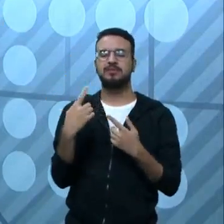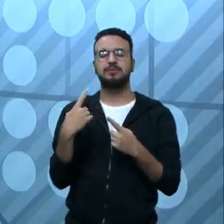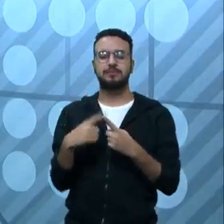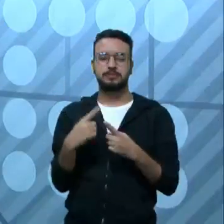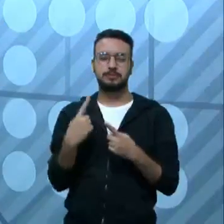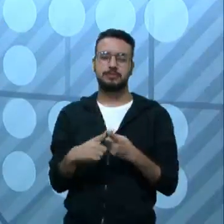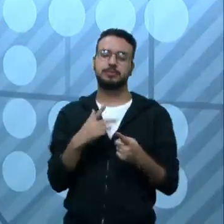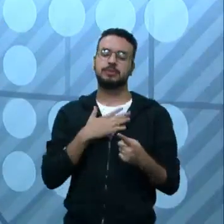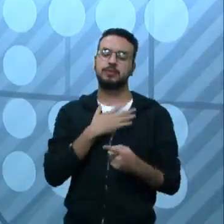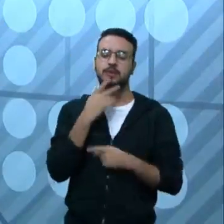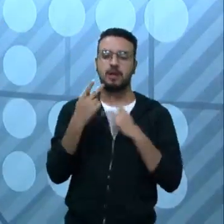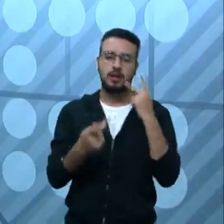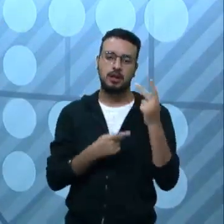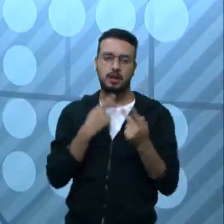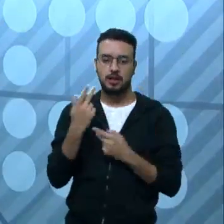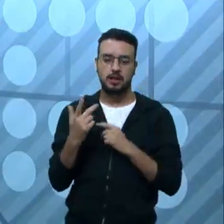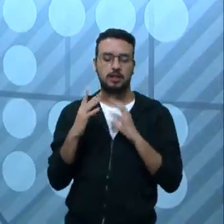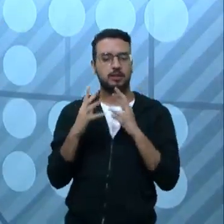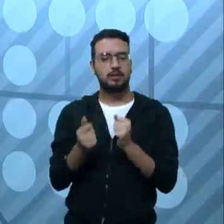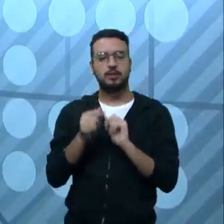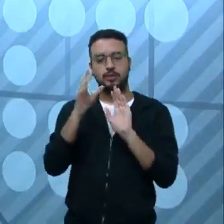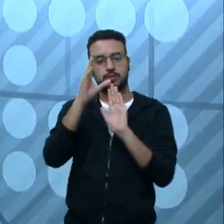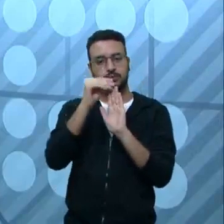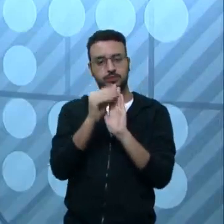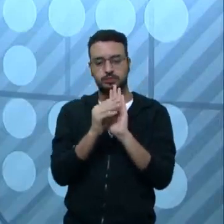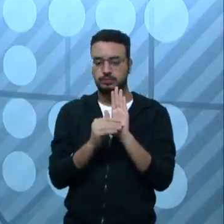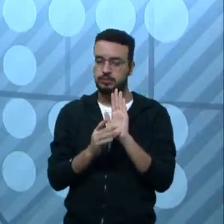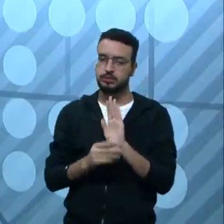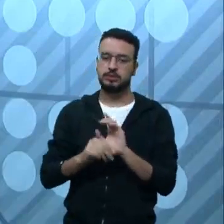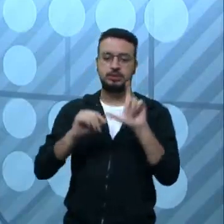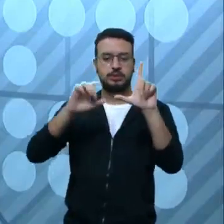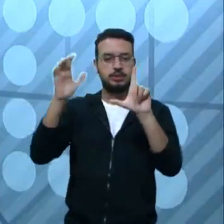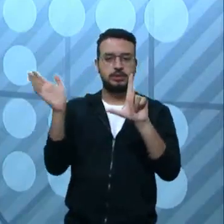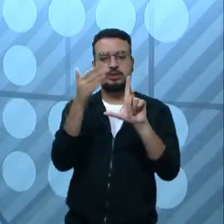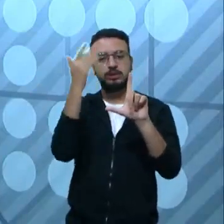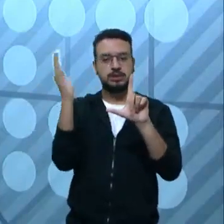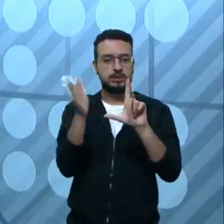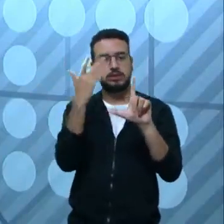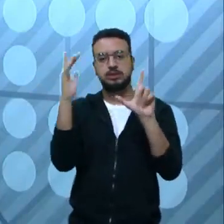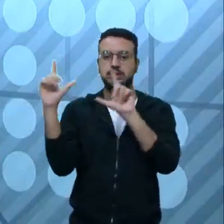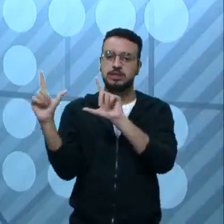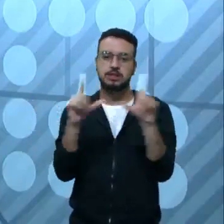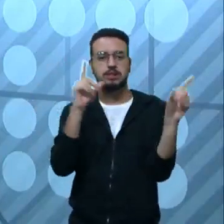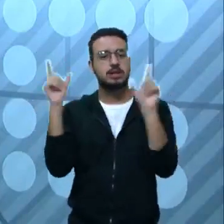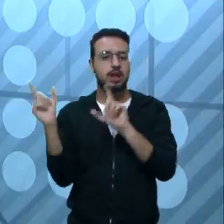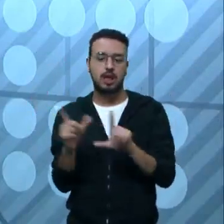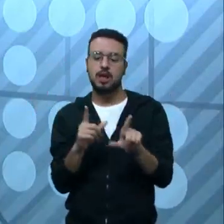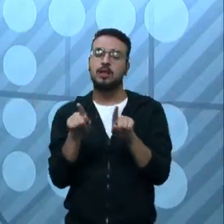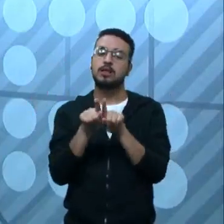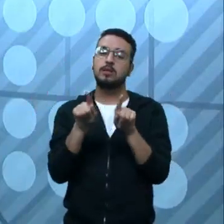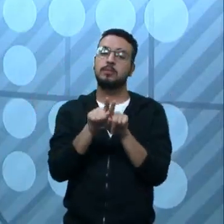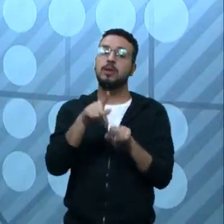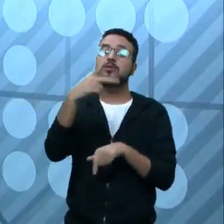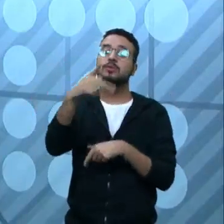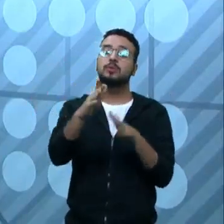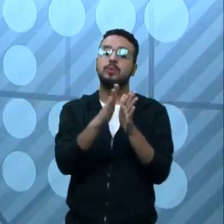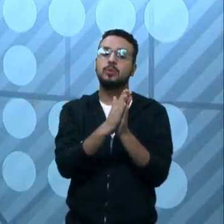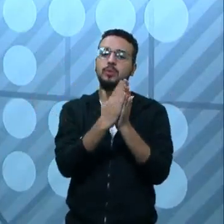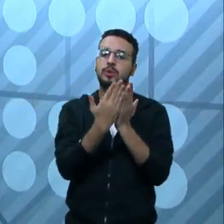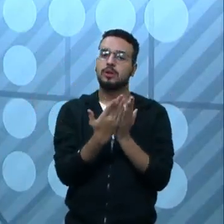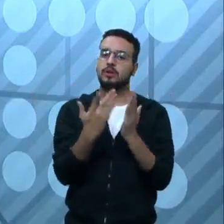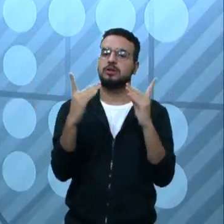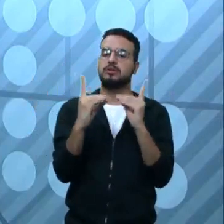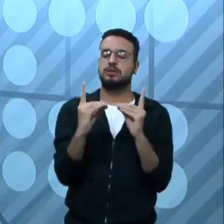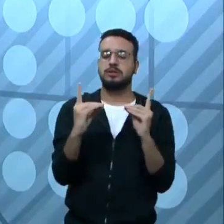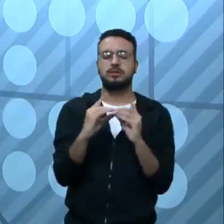todo o conteúdo dos slides, todo o conteúdo presente nos materiais disponibilizados para você, aluno, é